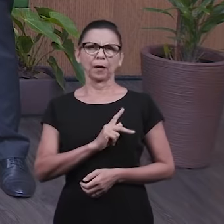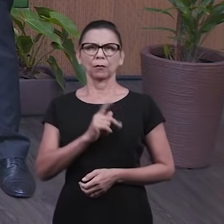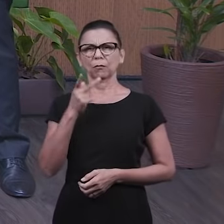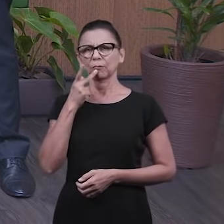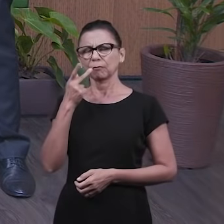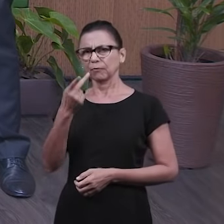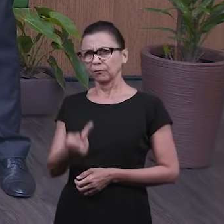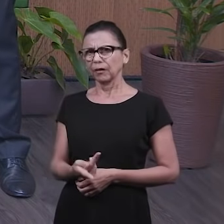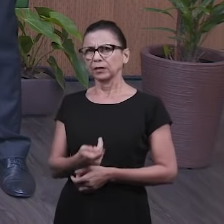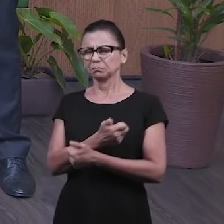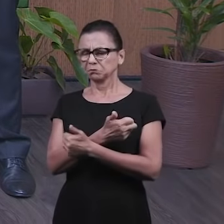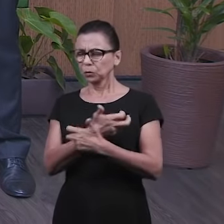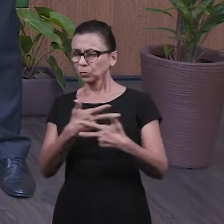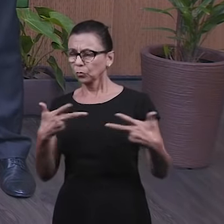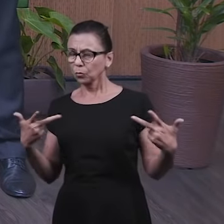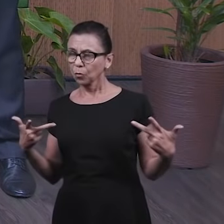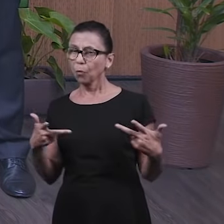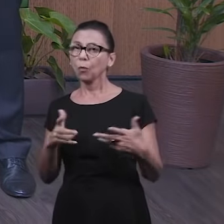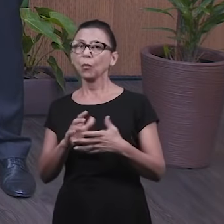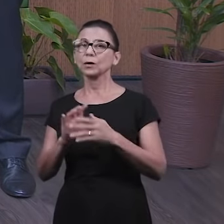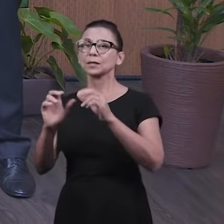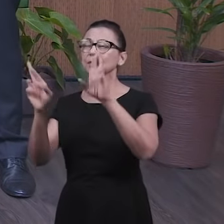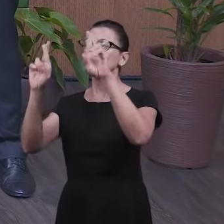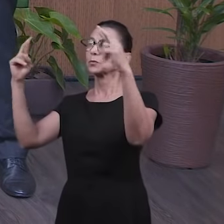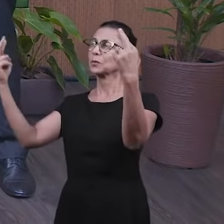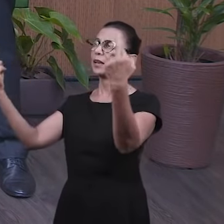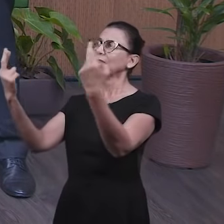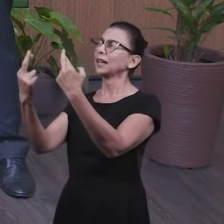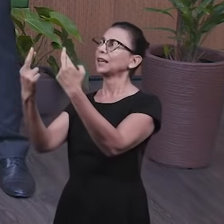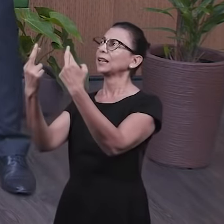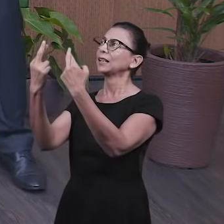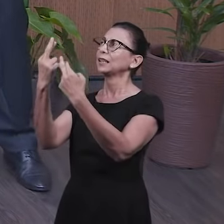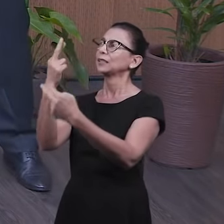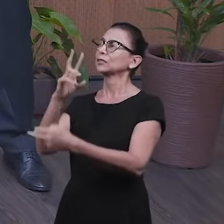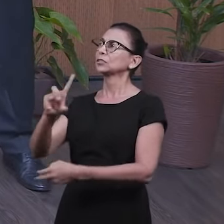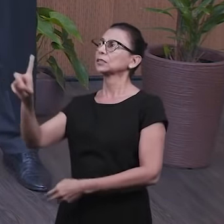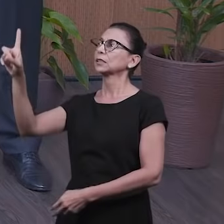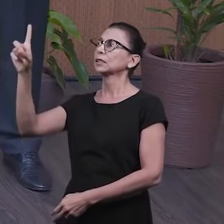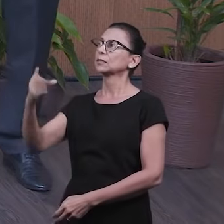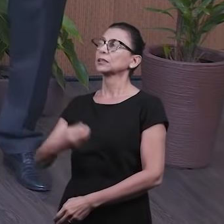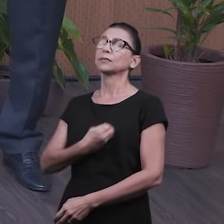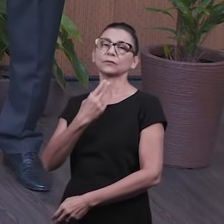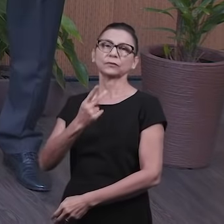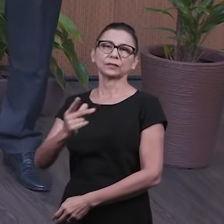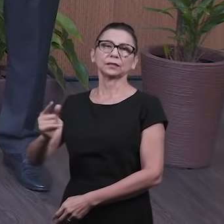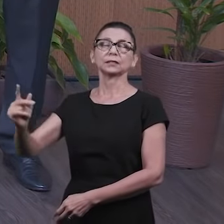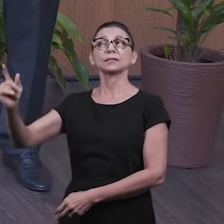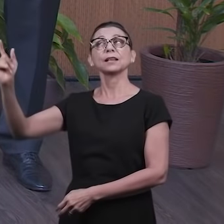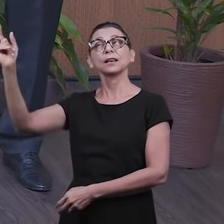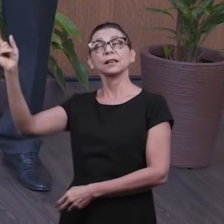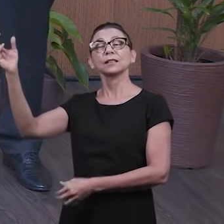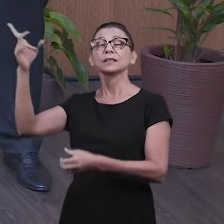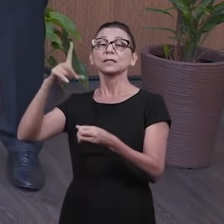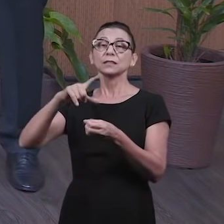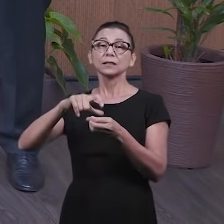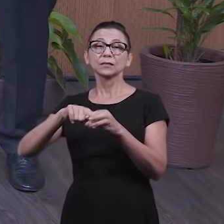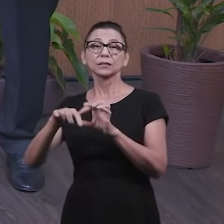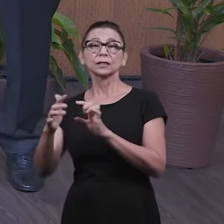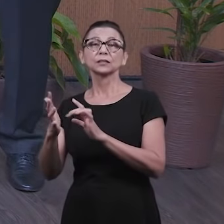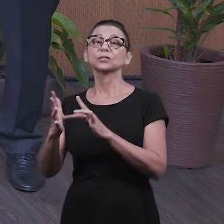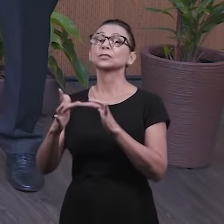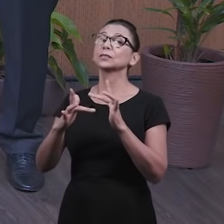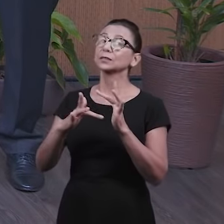coisas a respeito do reino de Deus, da vida eterna, da vinda do Senhor Jesus,